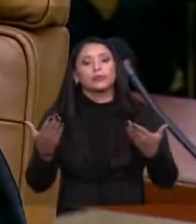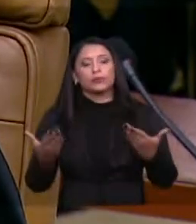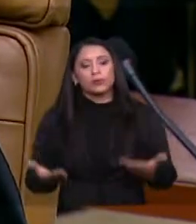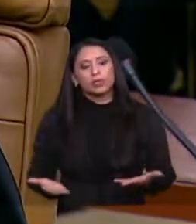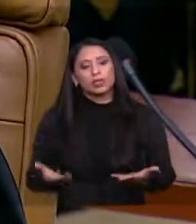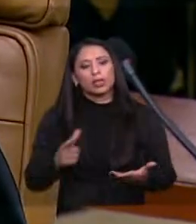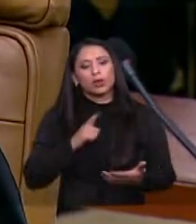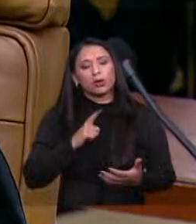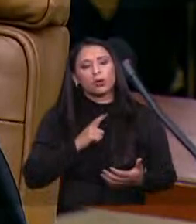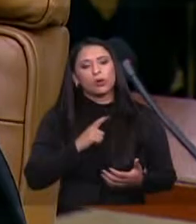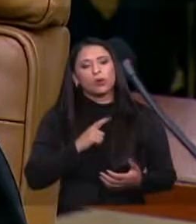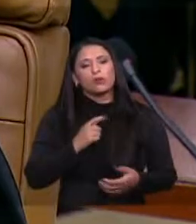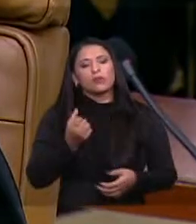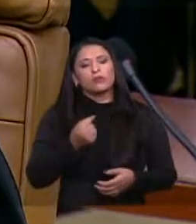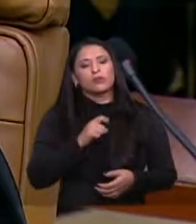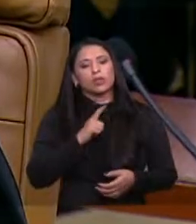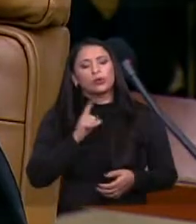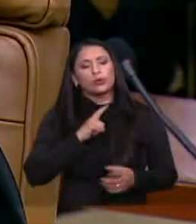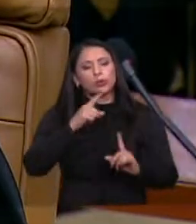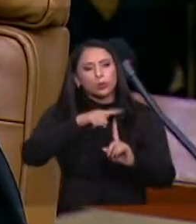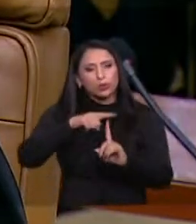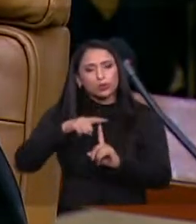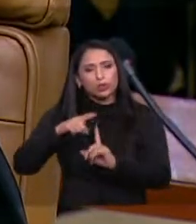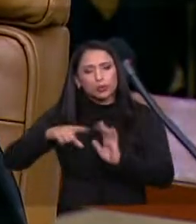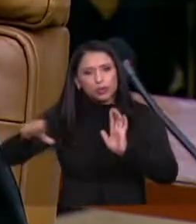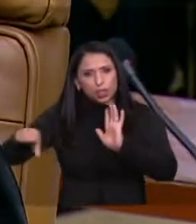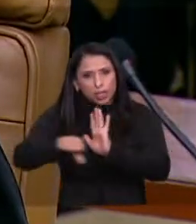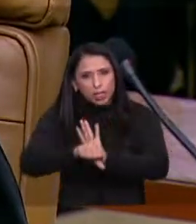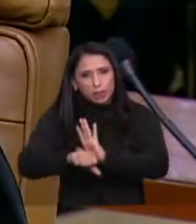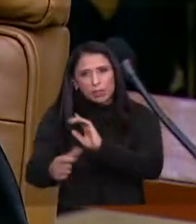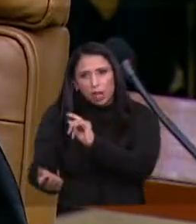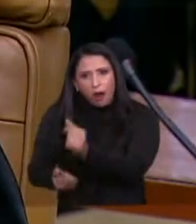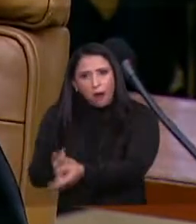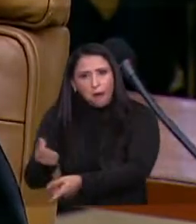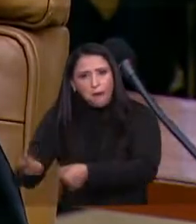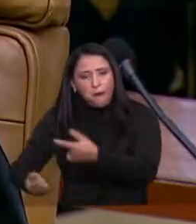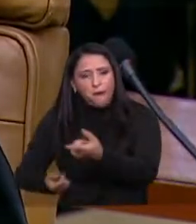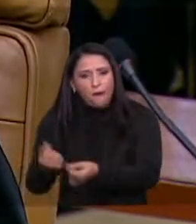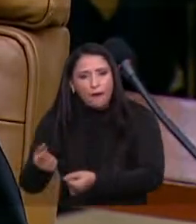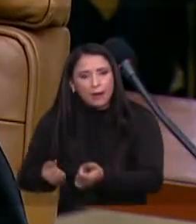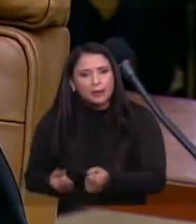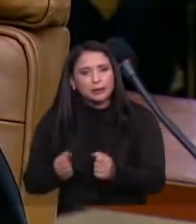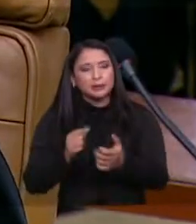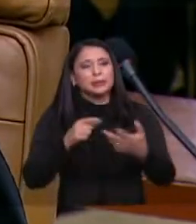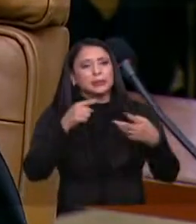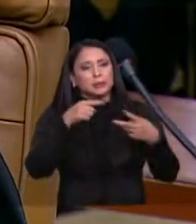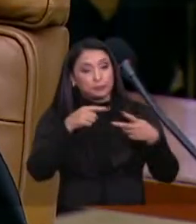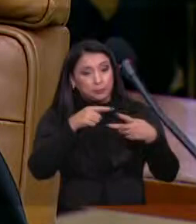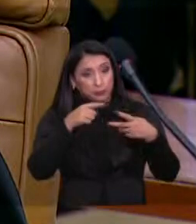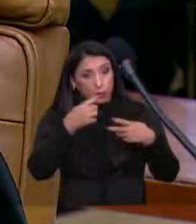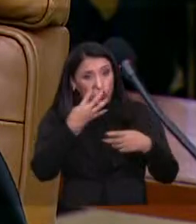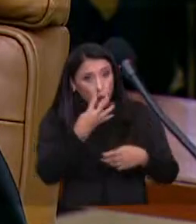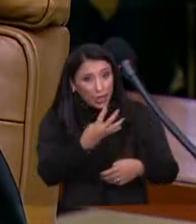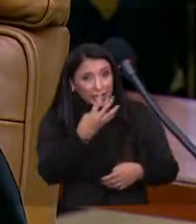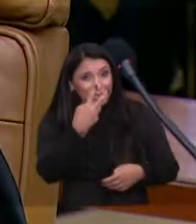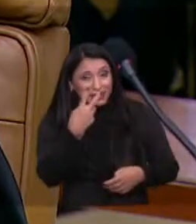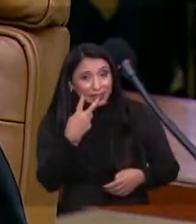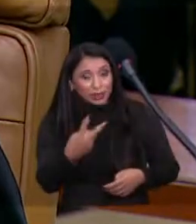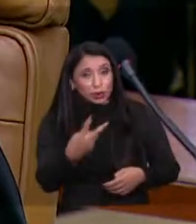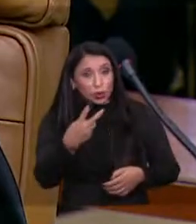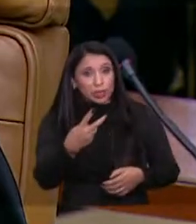considerado o número de Atos que tipificam o delito de lavagem de Capital em cada um dos blocos 42